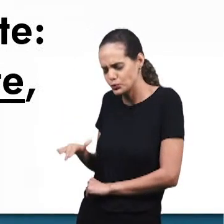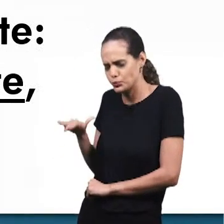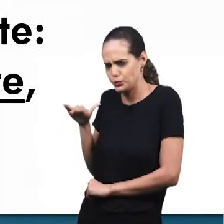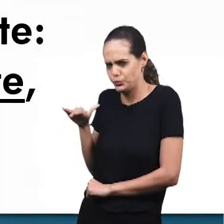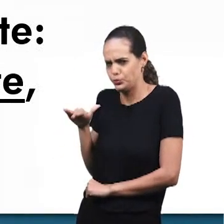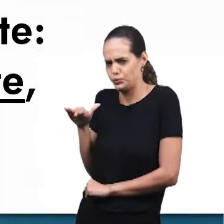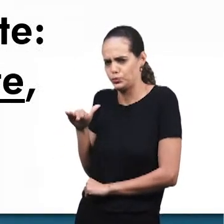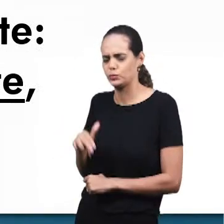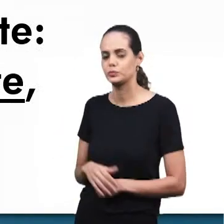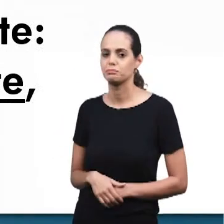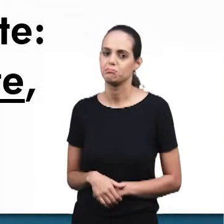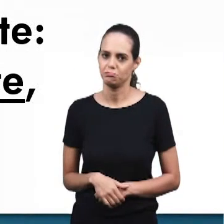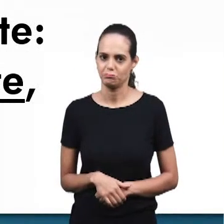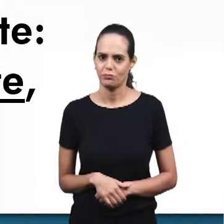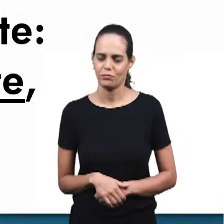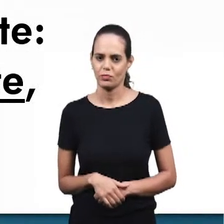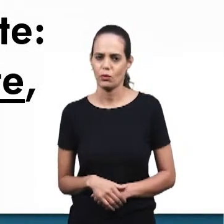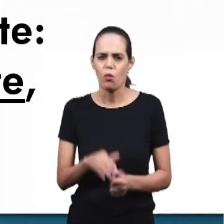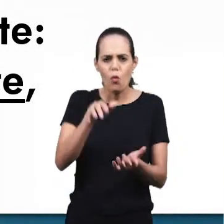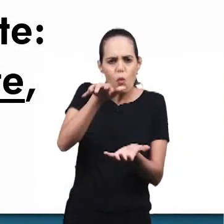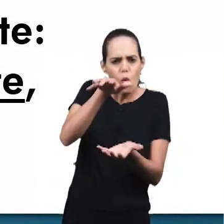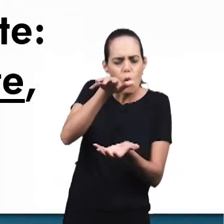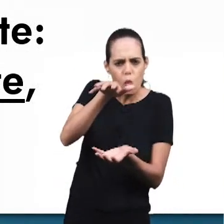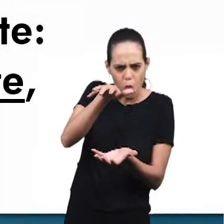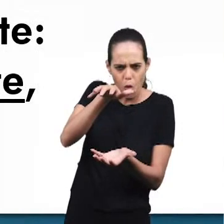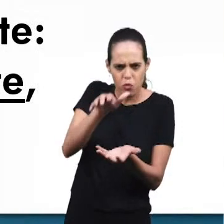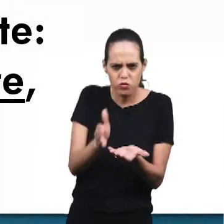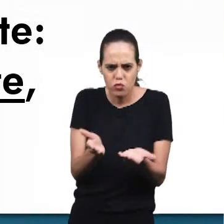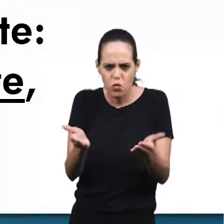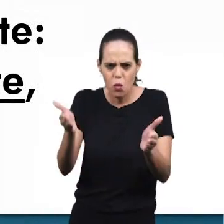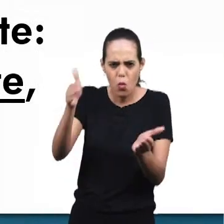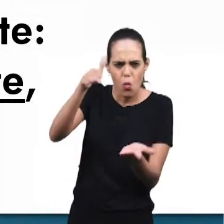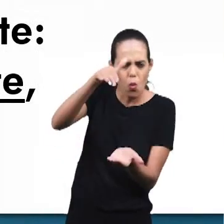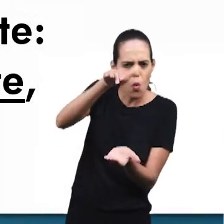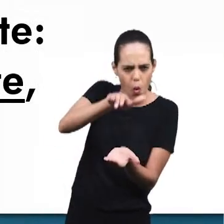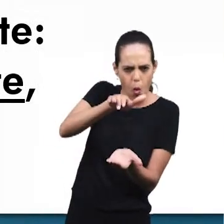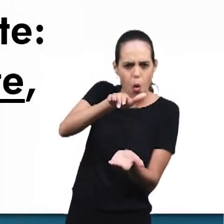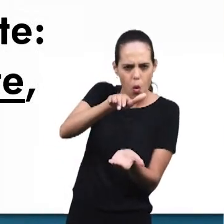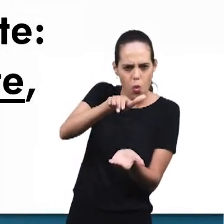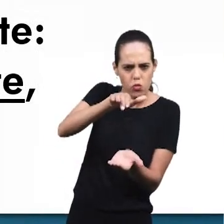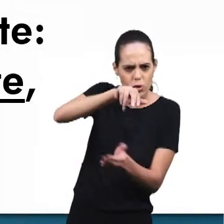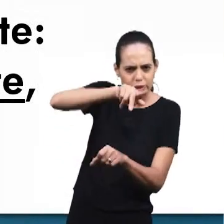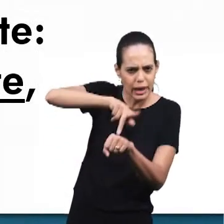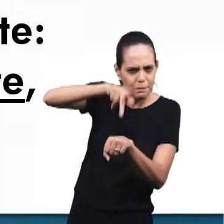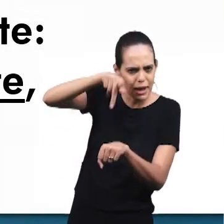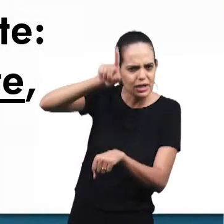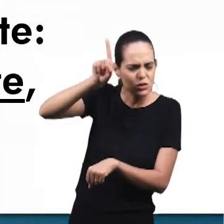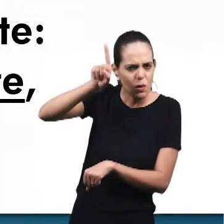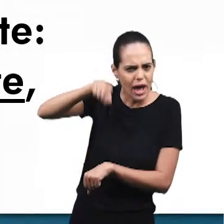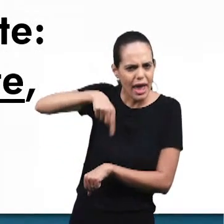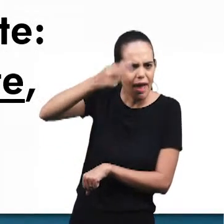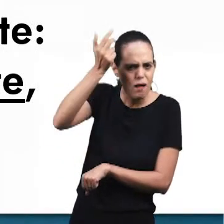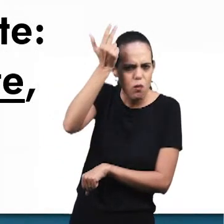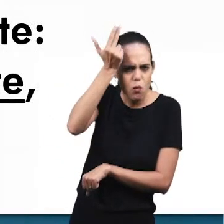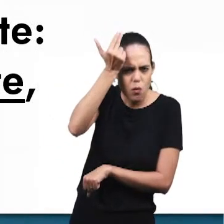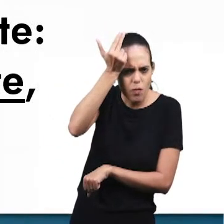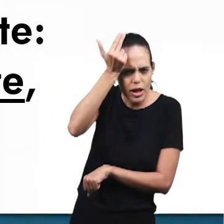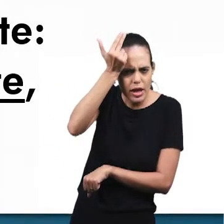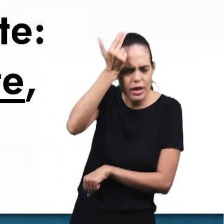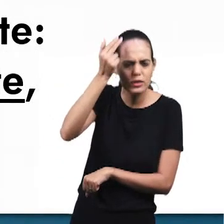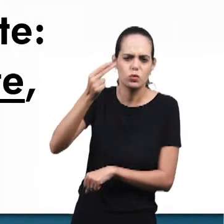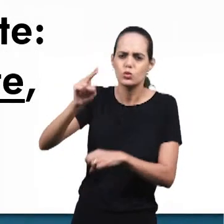para os pequeninos. Ela diz assim: o ovo da Páscoa, vejam que está entre aspas, né? O ovo da Páscoa é